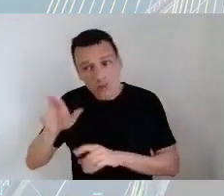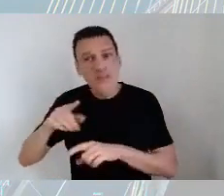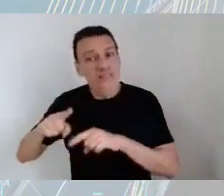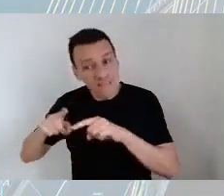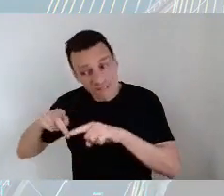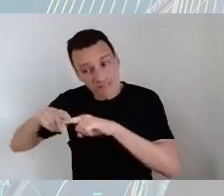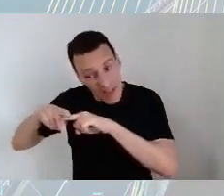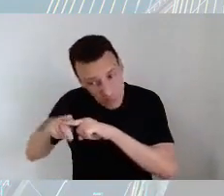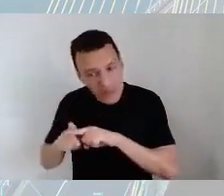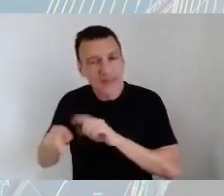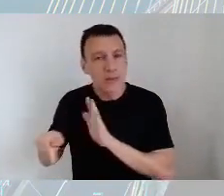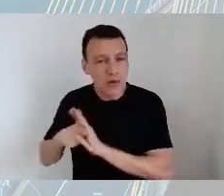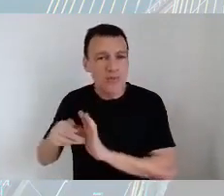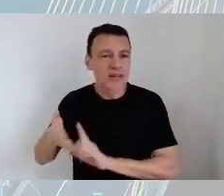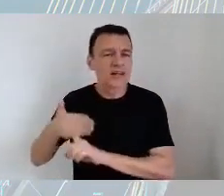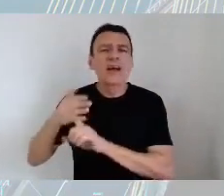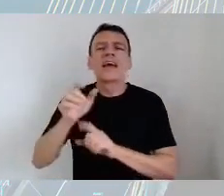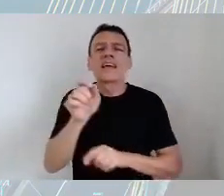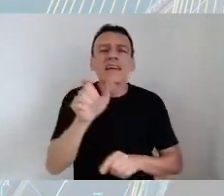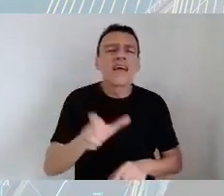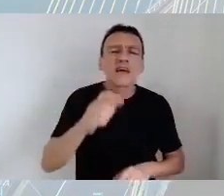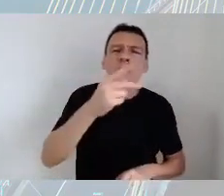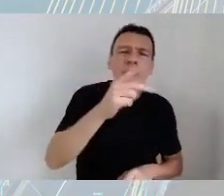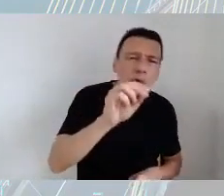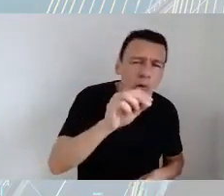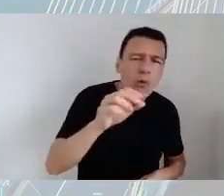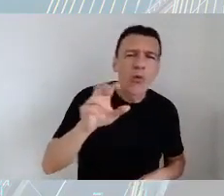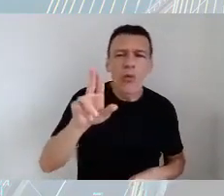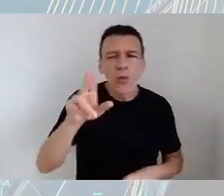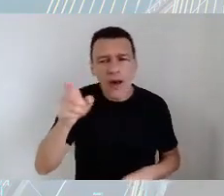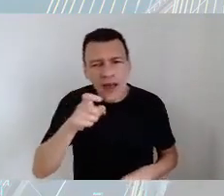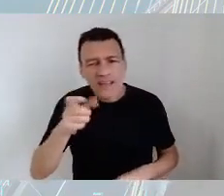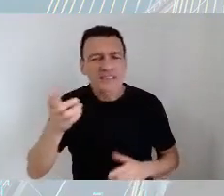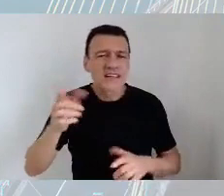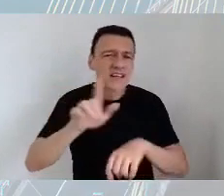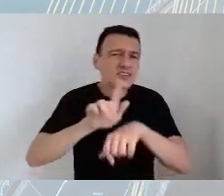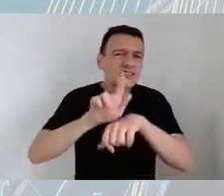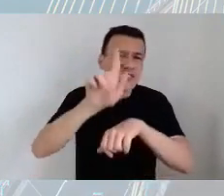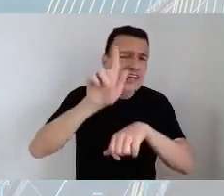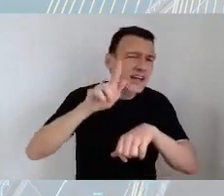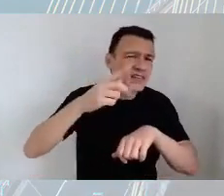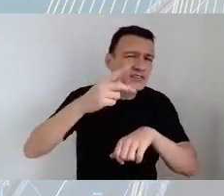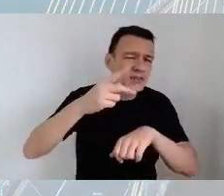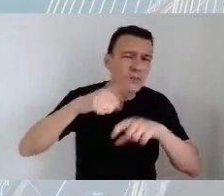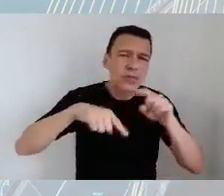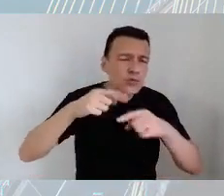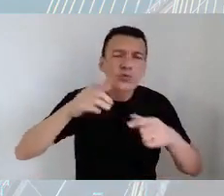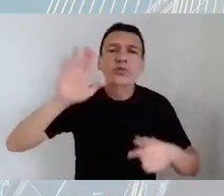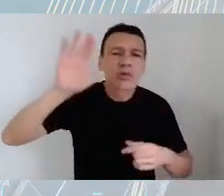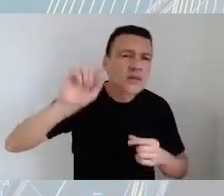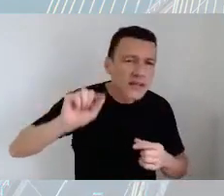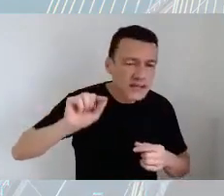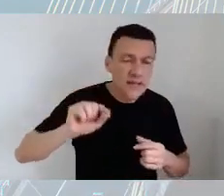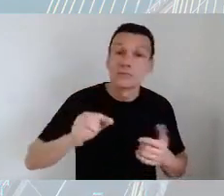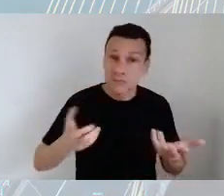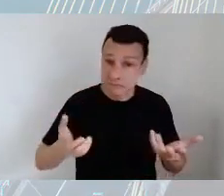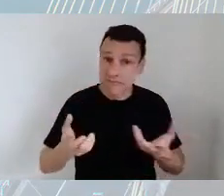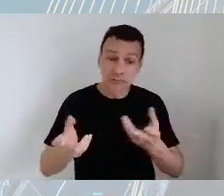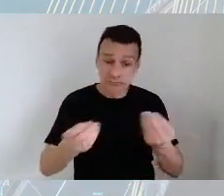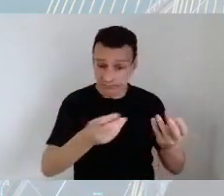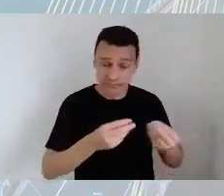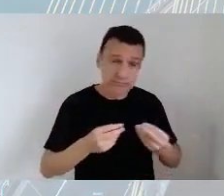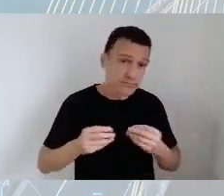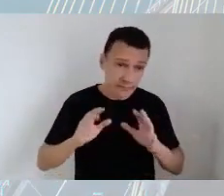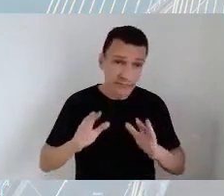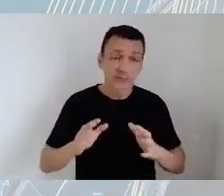UX Design, gerente de produto. Bom, a gente vai compartilhar muitas ideias, entre elas o desafio de colocar um produto no